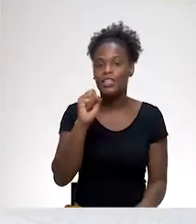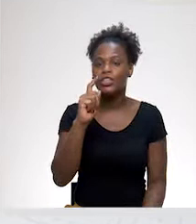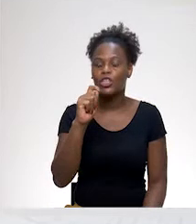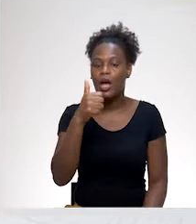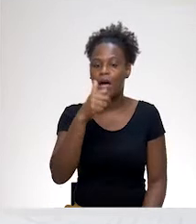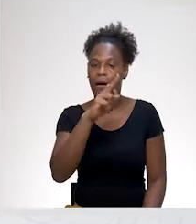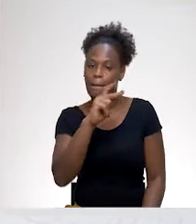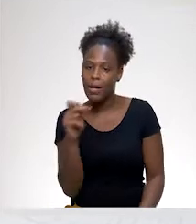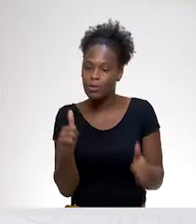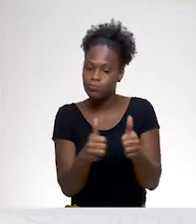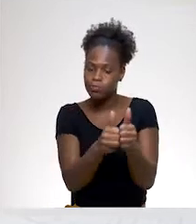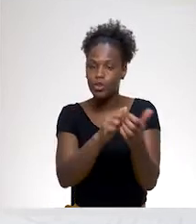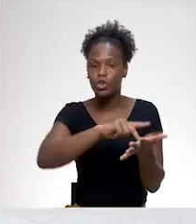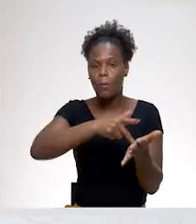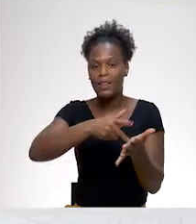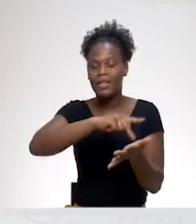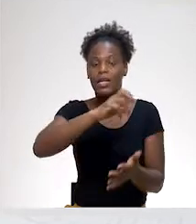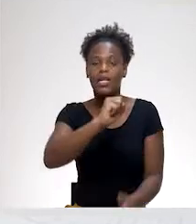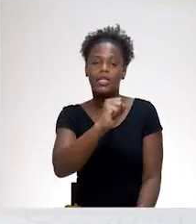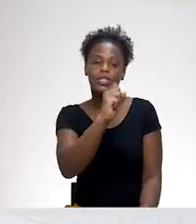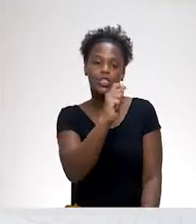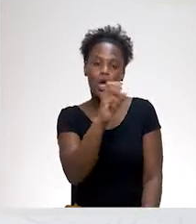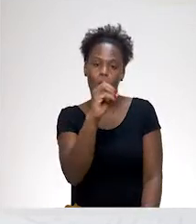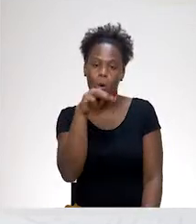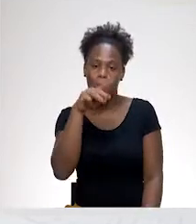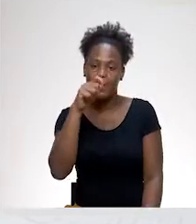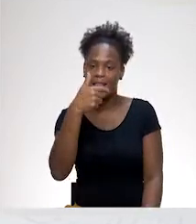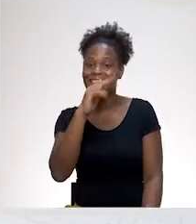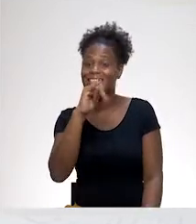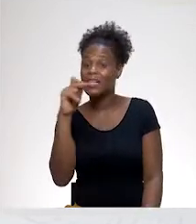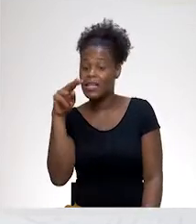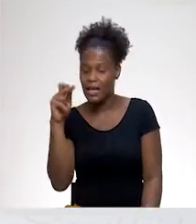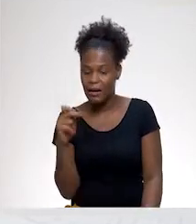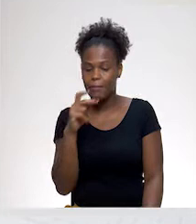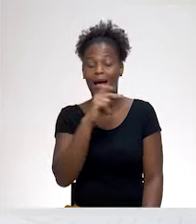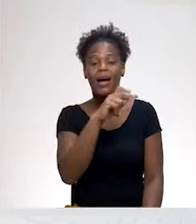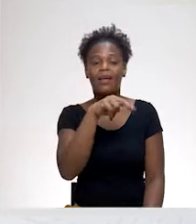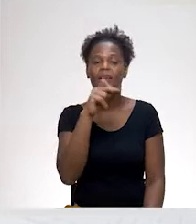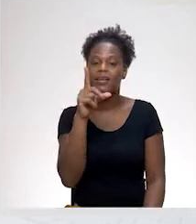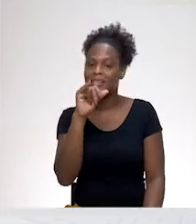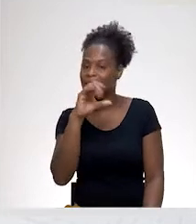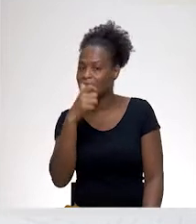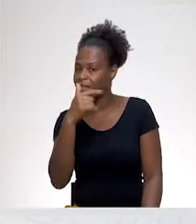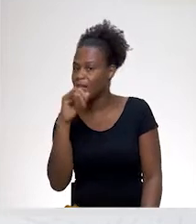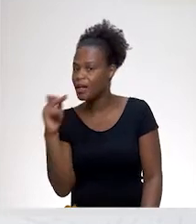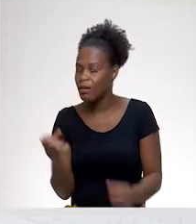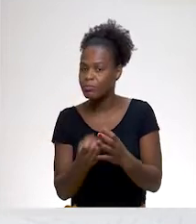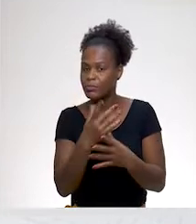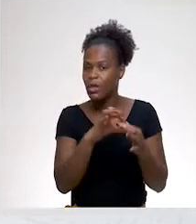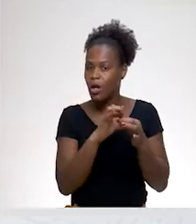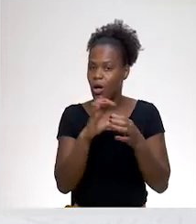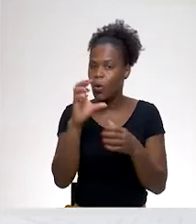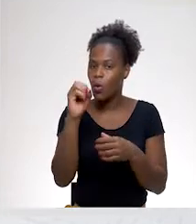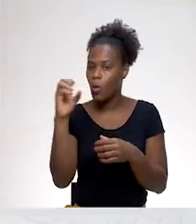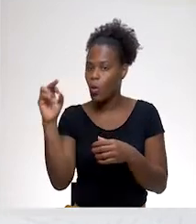a geometria, facto que gerou a geometria analítica e o sistema de coordenadas que